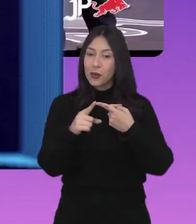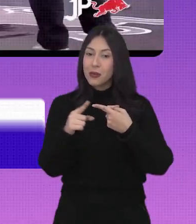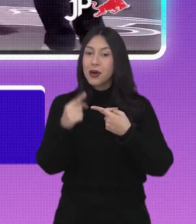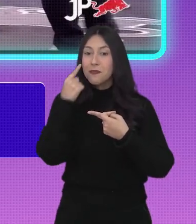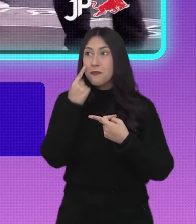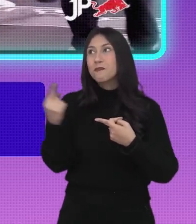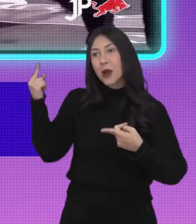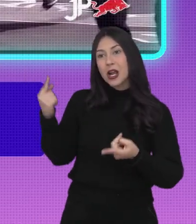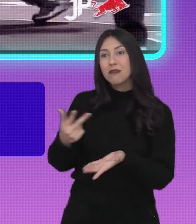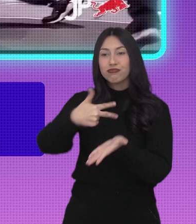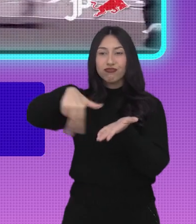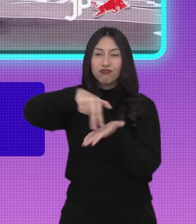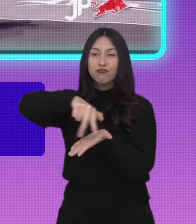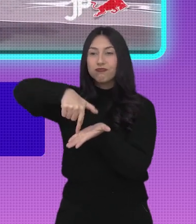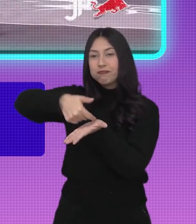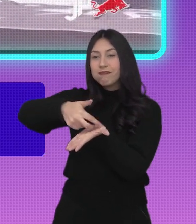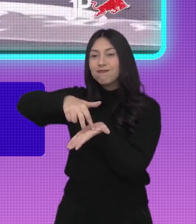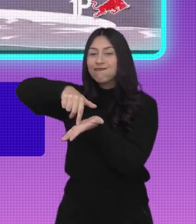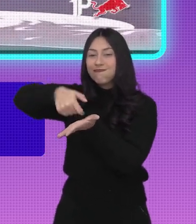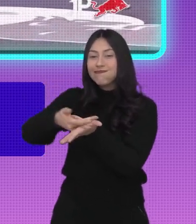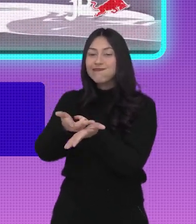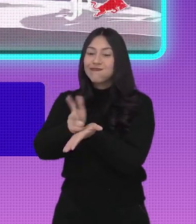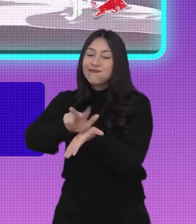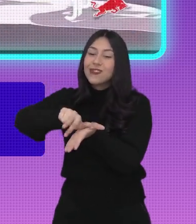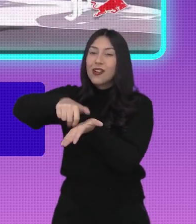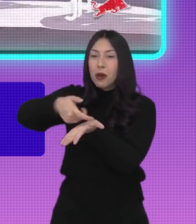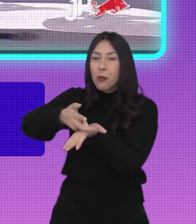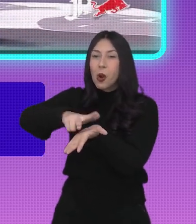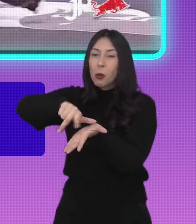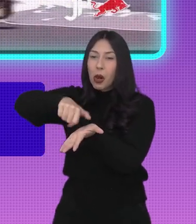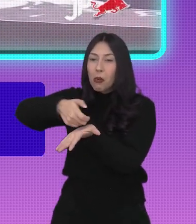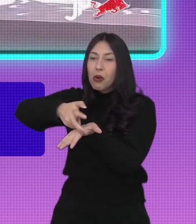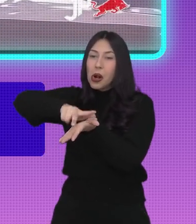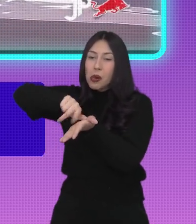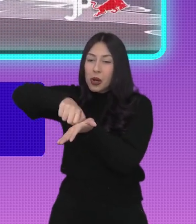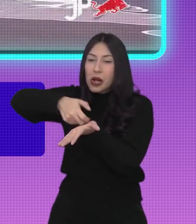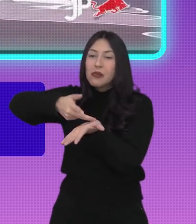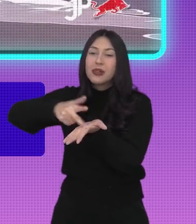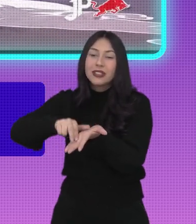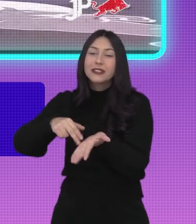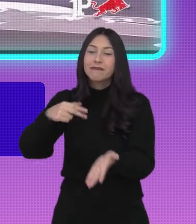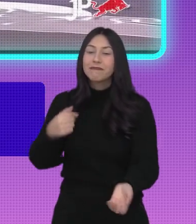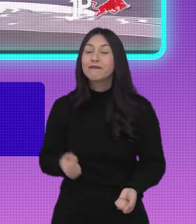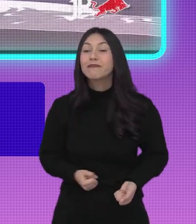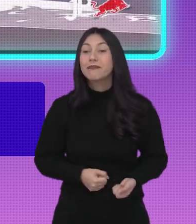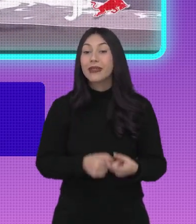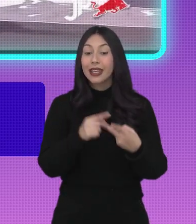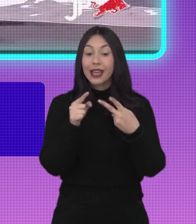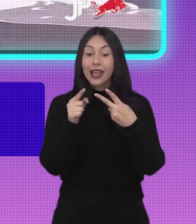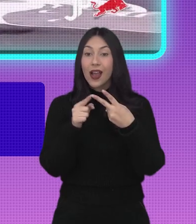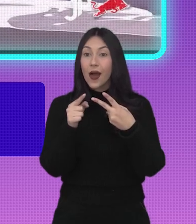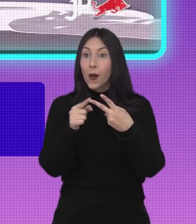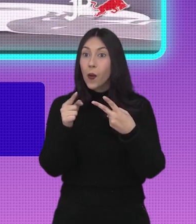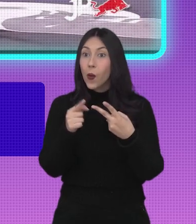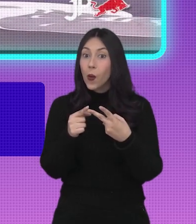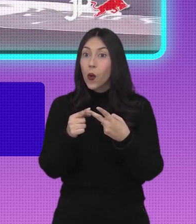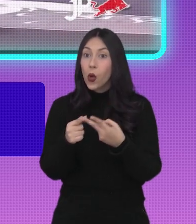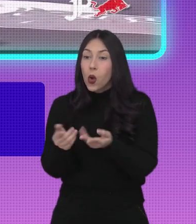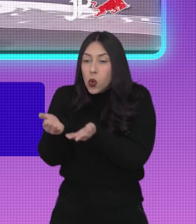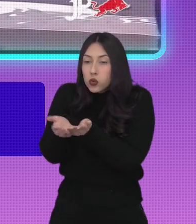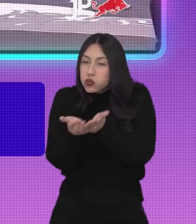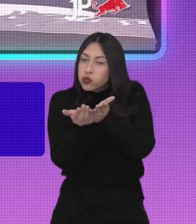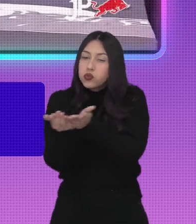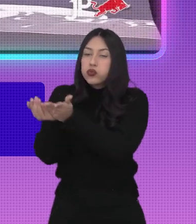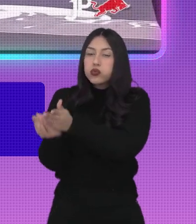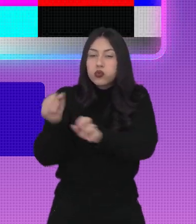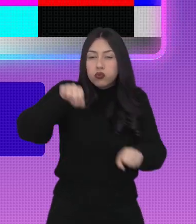é o breaking, né? Um estilo de dança urbano, que a Vicky já comentou um pouquinho aqui. E a gente tem